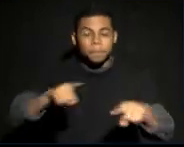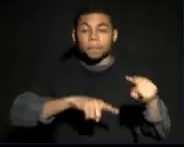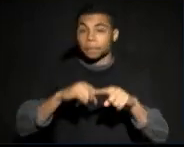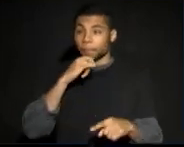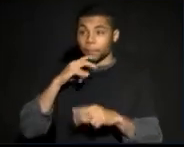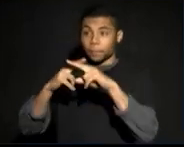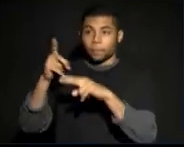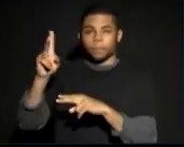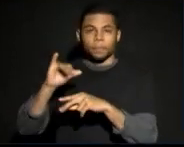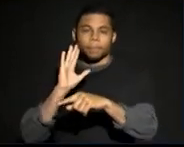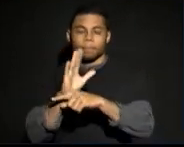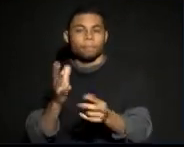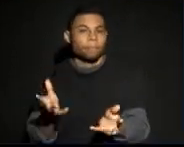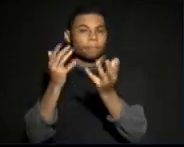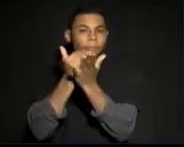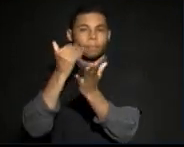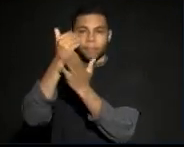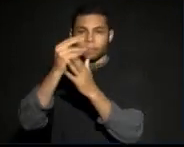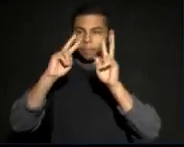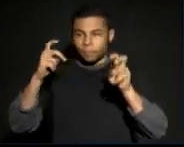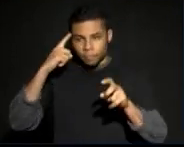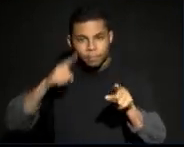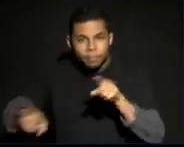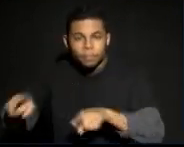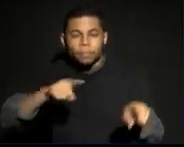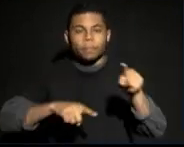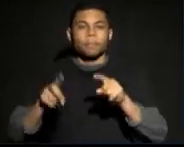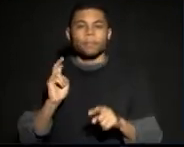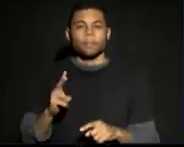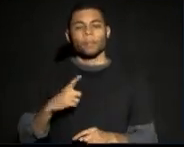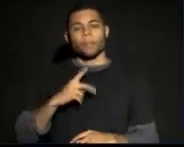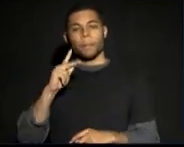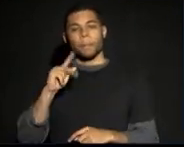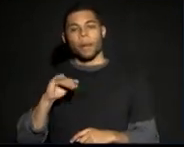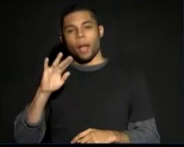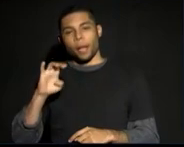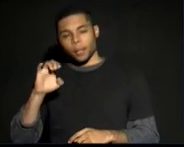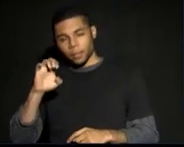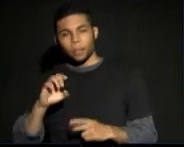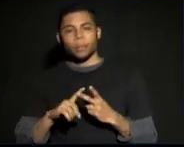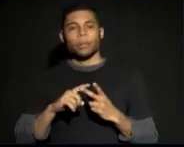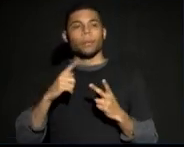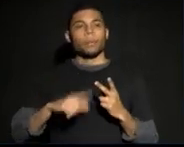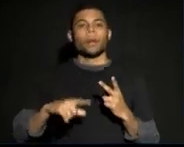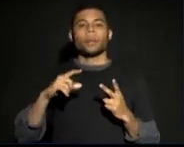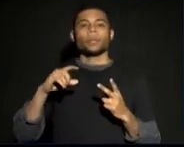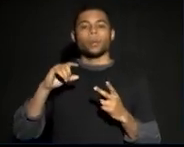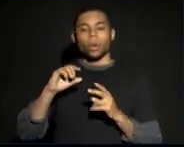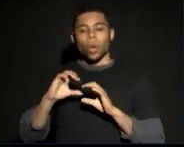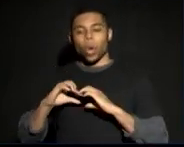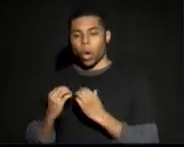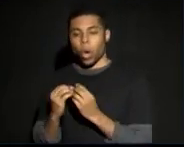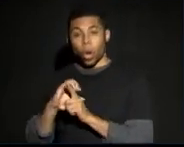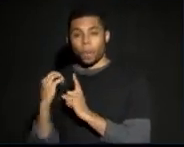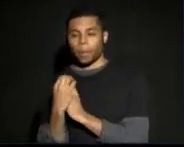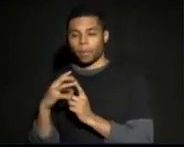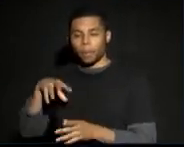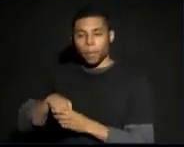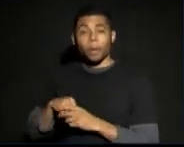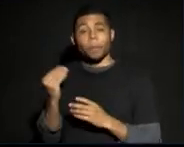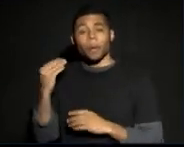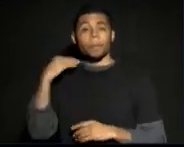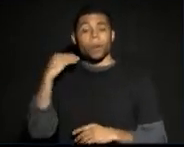caixa vai fortalecer mais ainda a governança agora comprar e se fortalecer os comitês internos para que